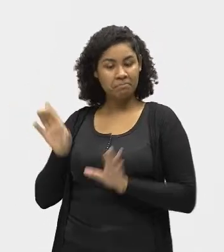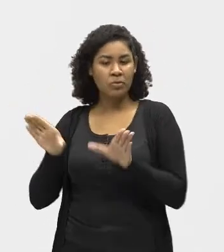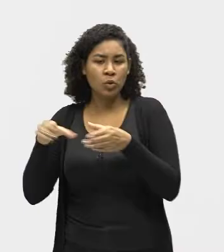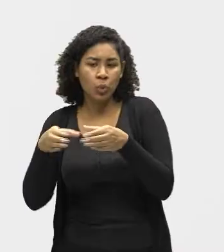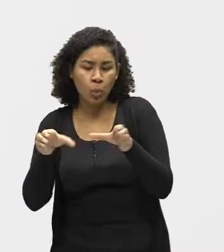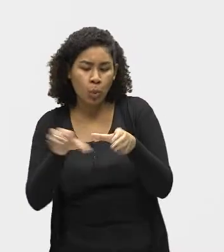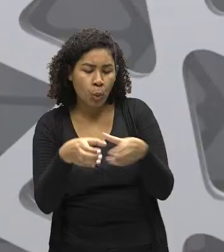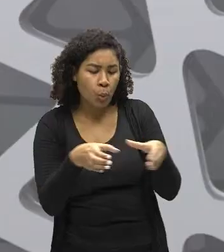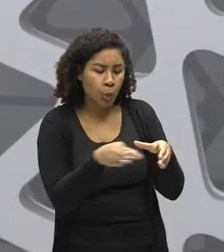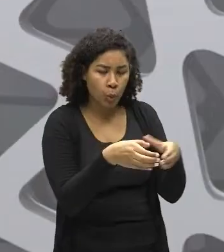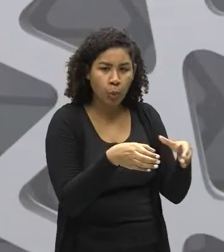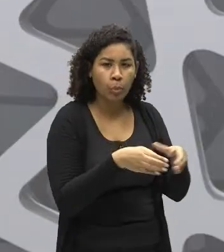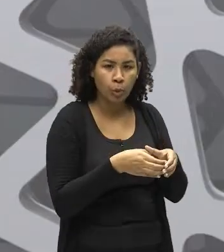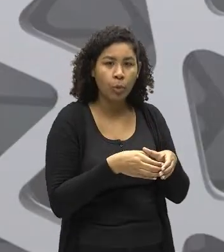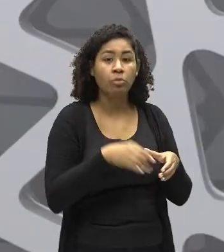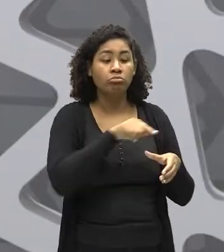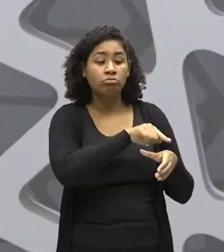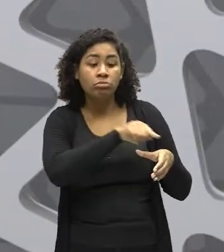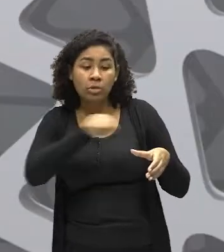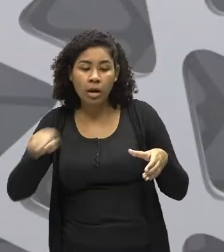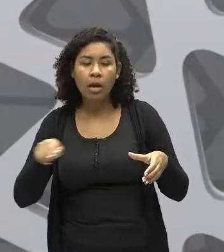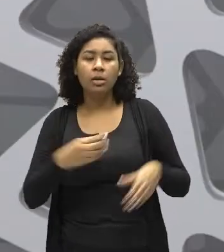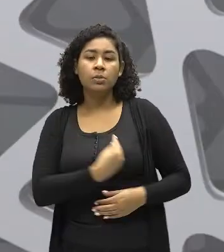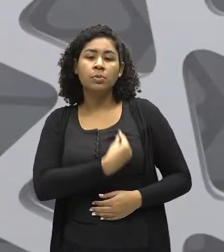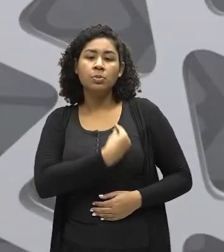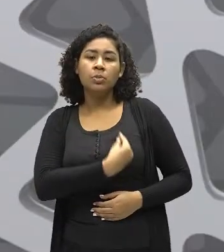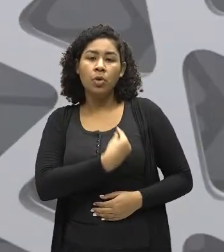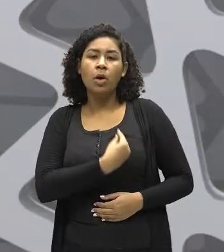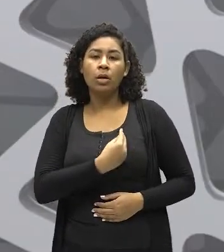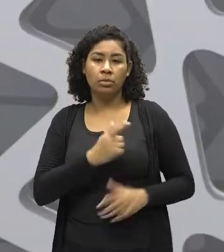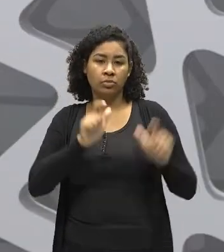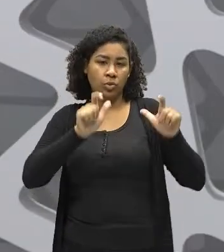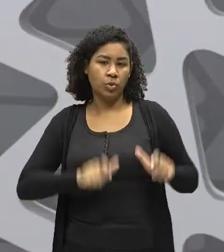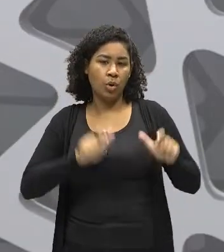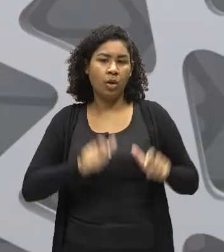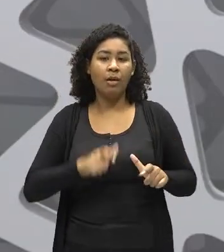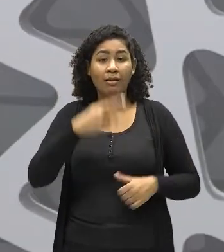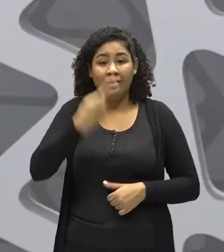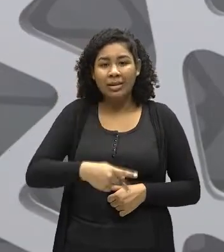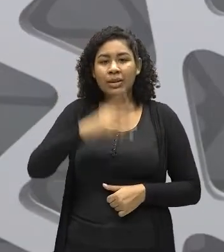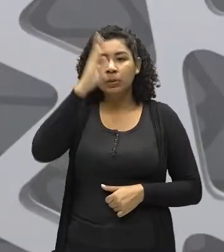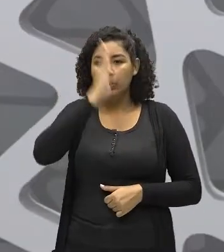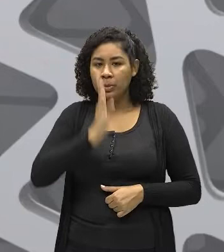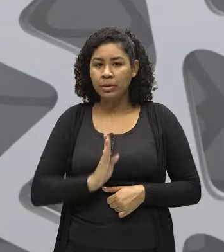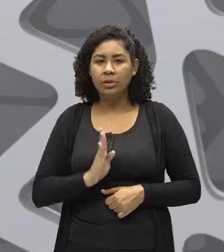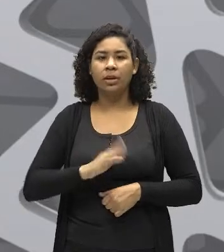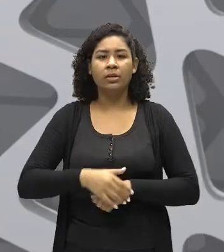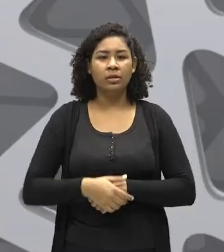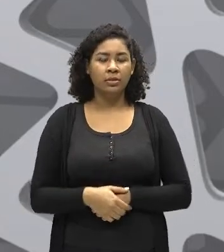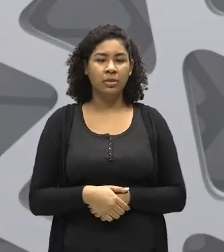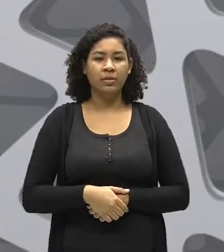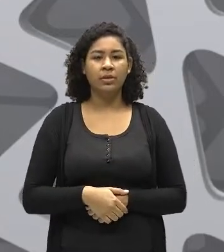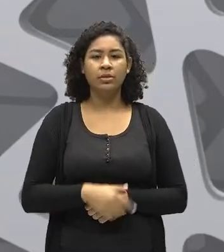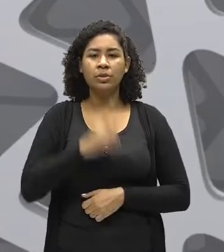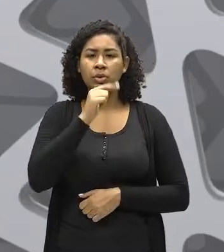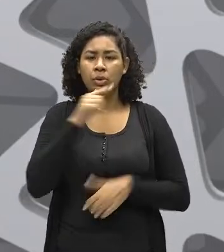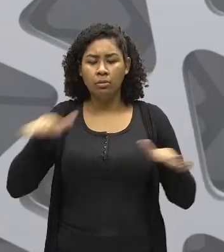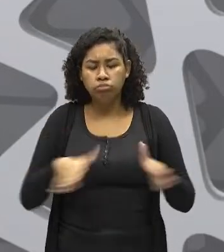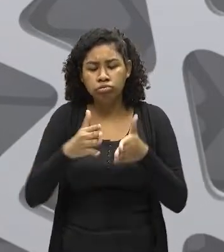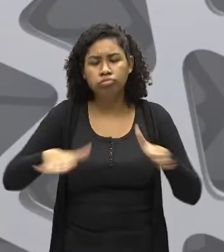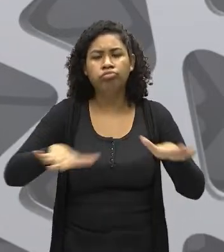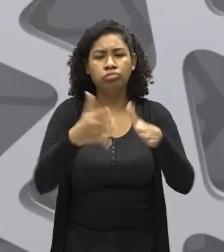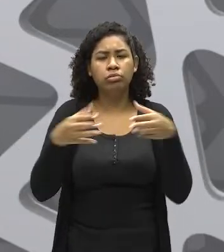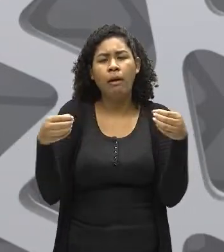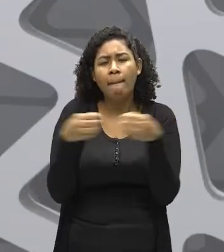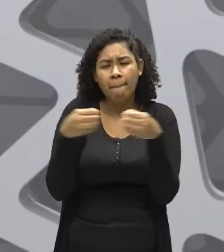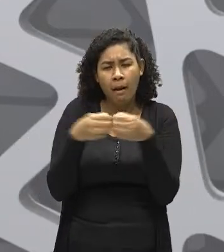grupos estão basicamente localizados na região litorânea do Brasil, ou seja, longe demais de nós aqui,